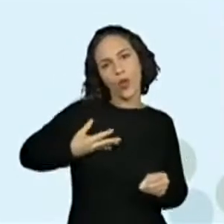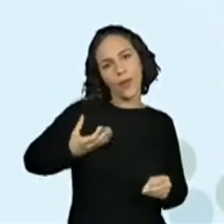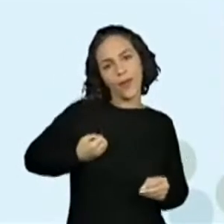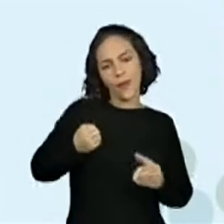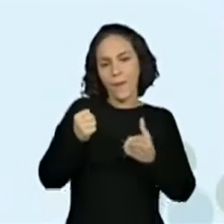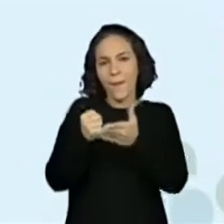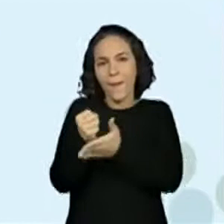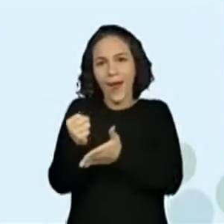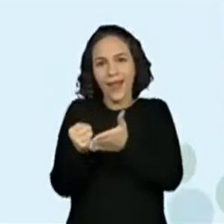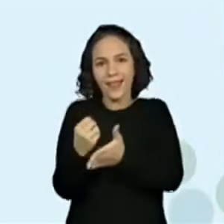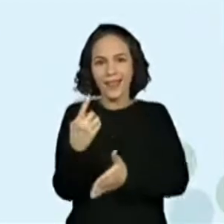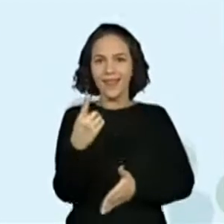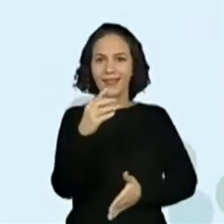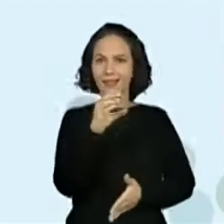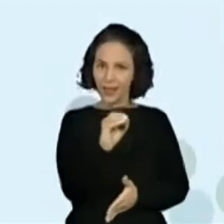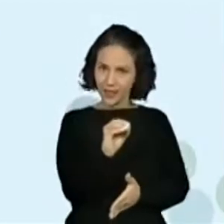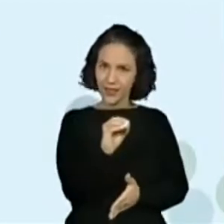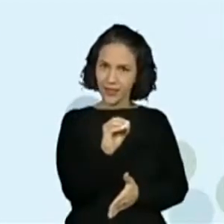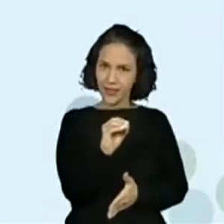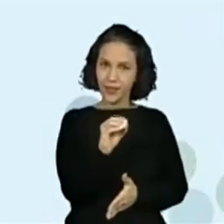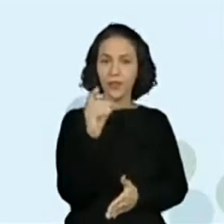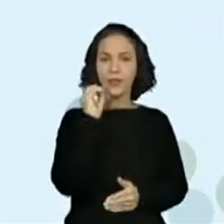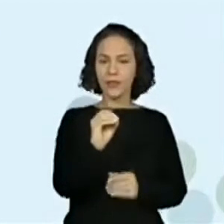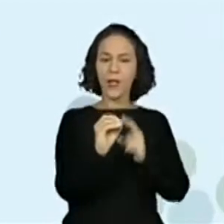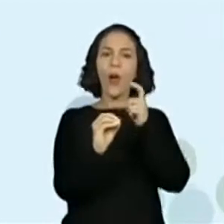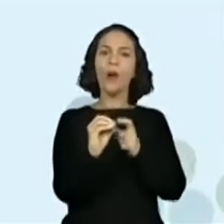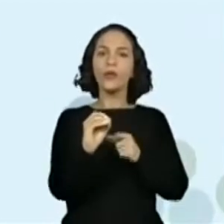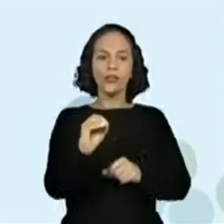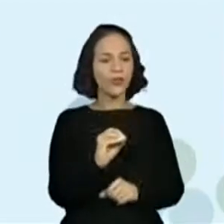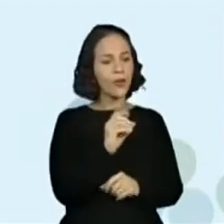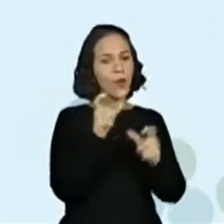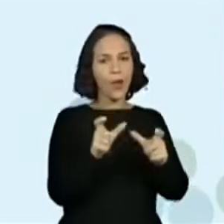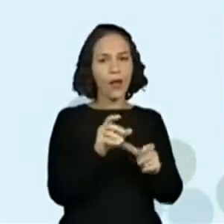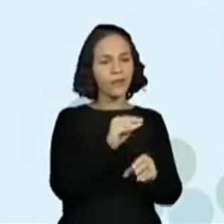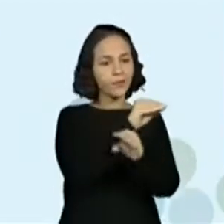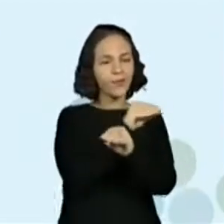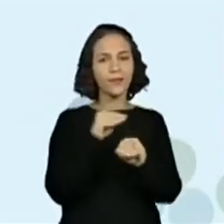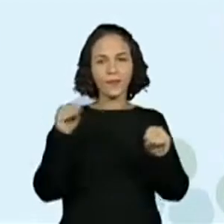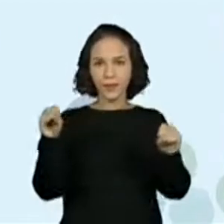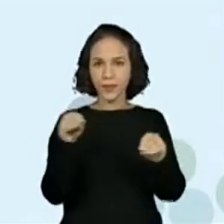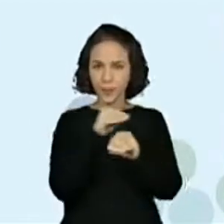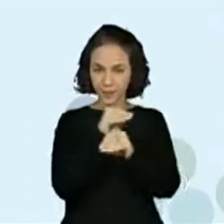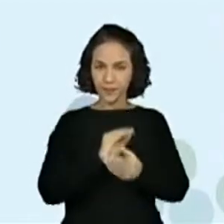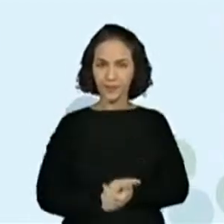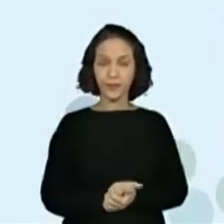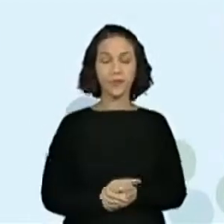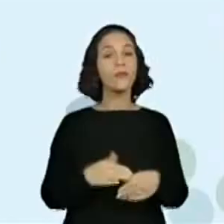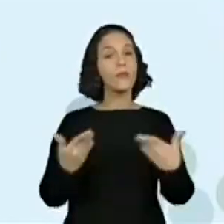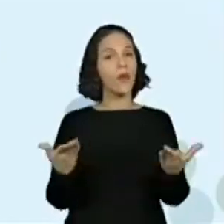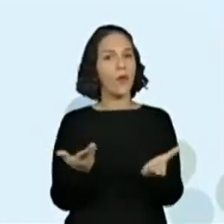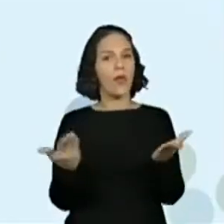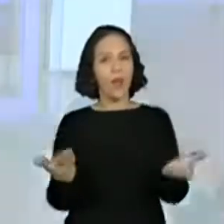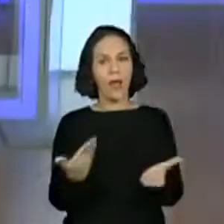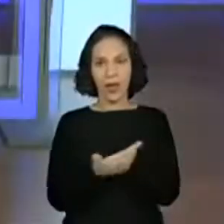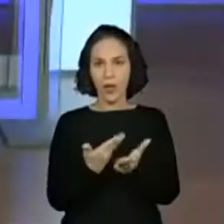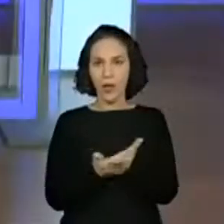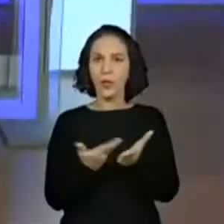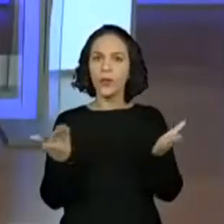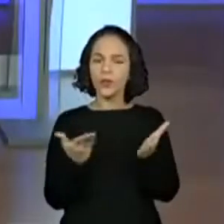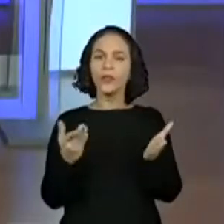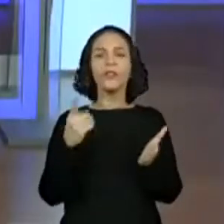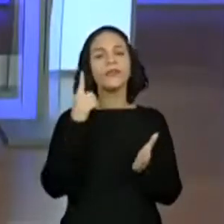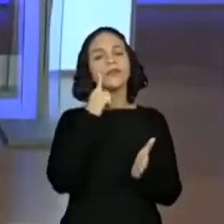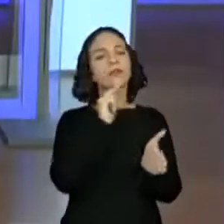decimal, valor posicional do zero. Isso mesmo. Então, essa nossa aula é sobre leitura